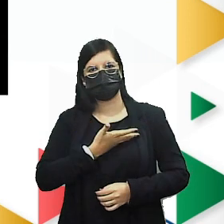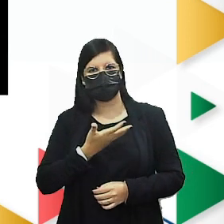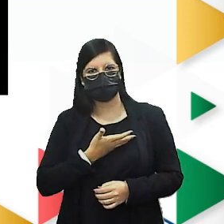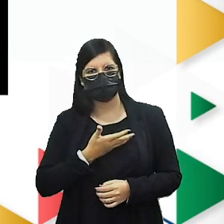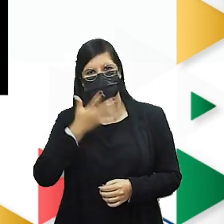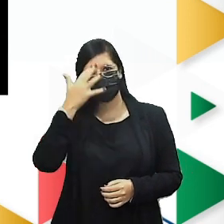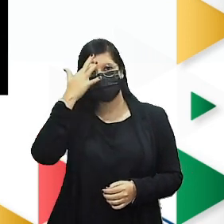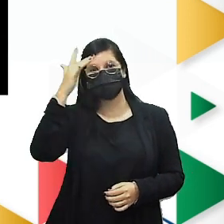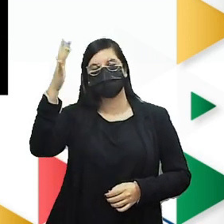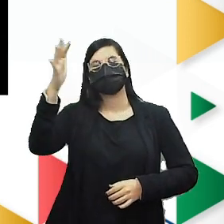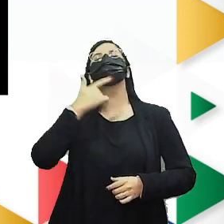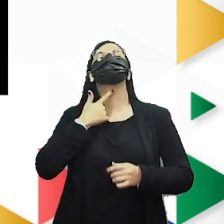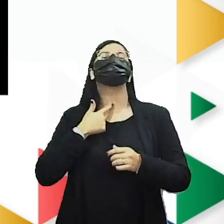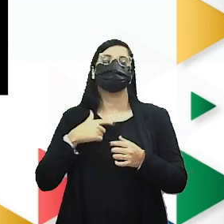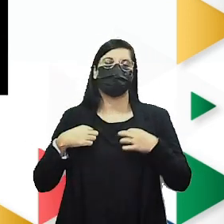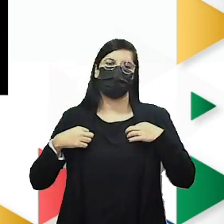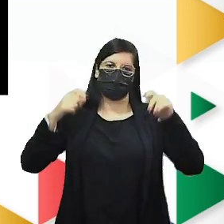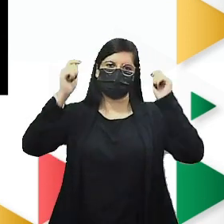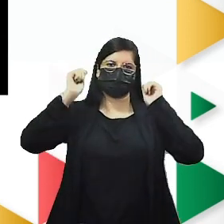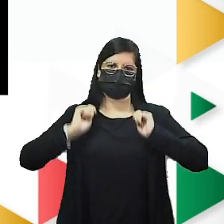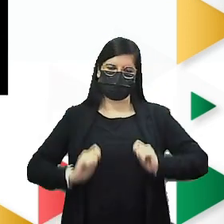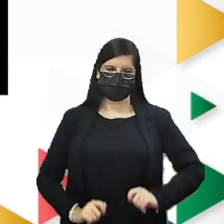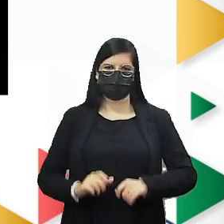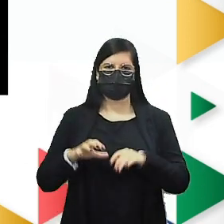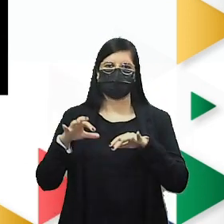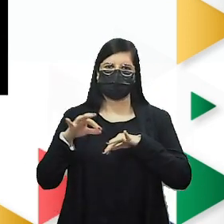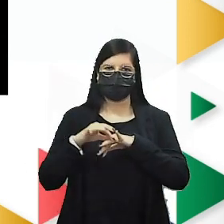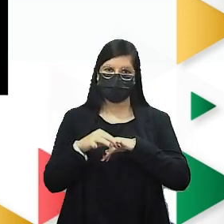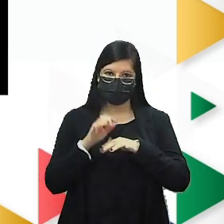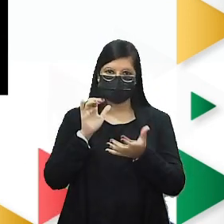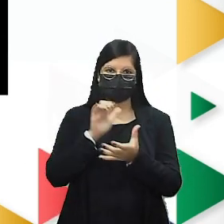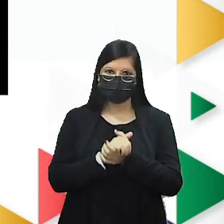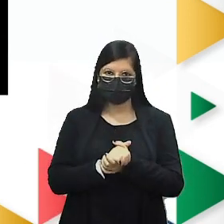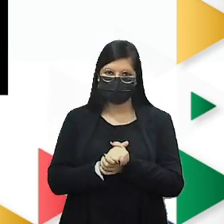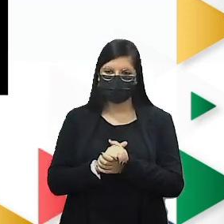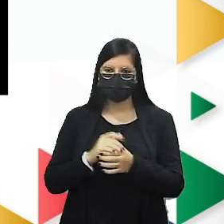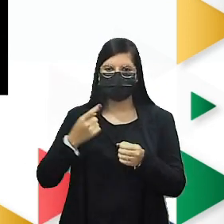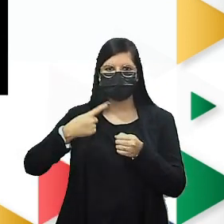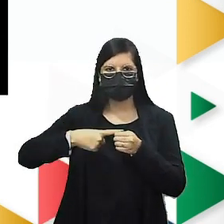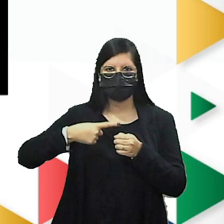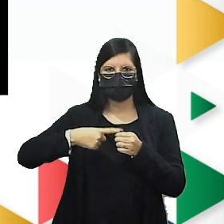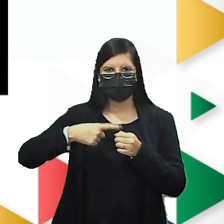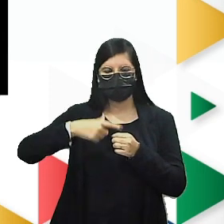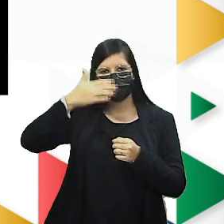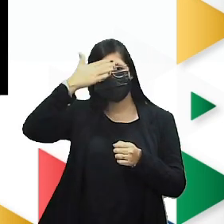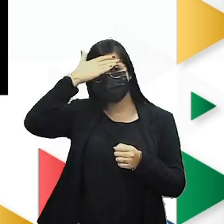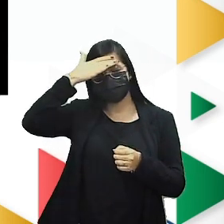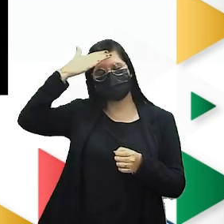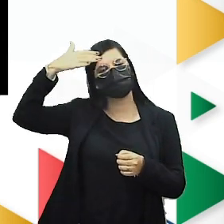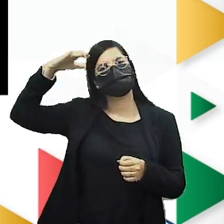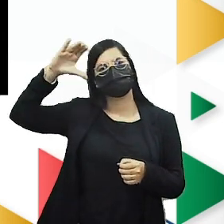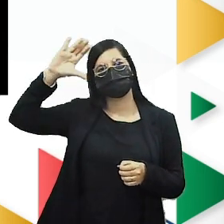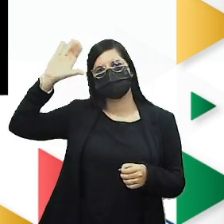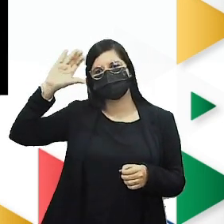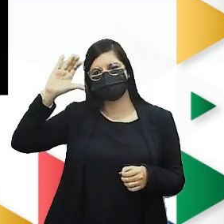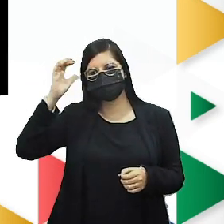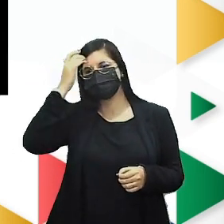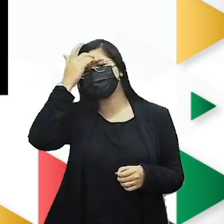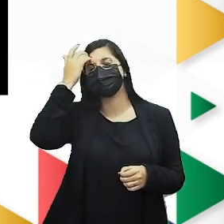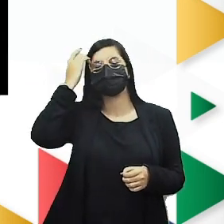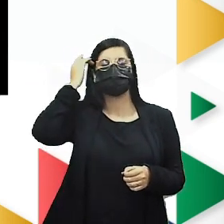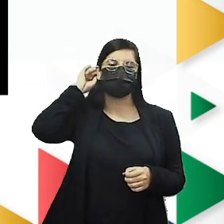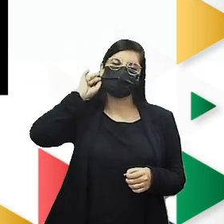tinha o sonho de se vestir de noiva. Aí ela, no interior do Paraná, vestiu de noiva e a amiga de vestiu